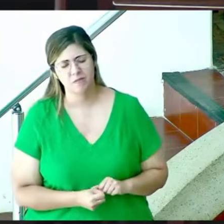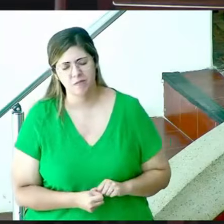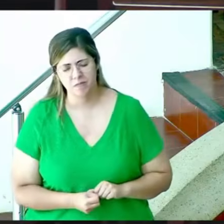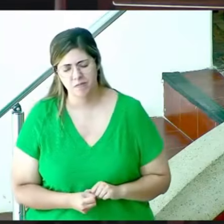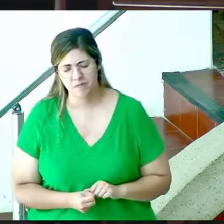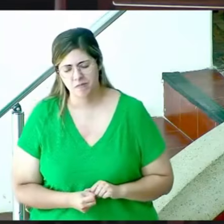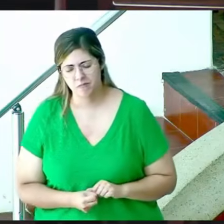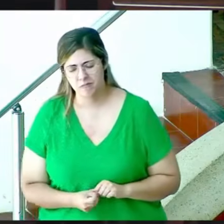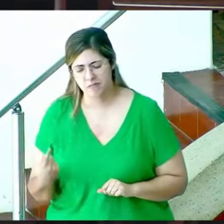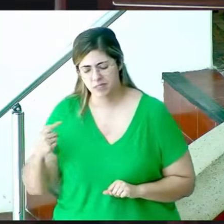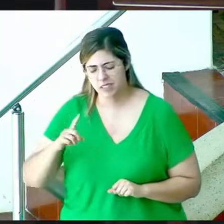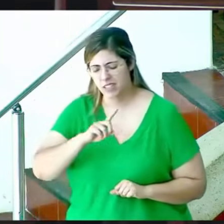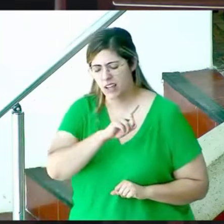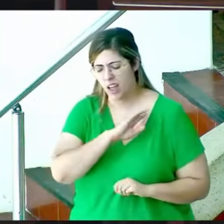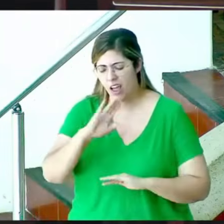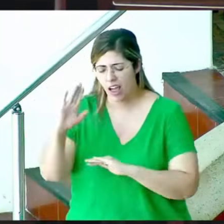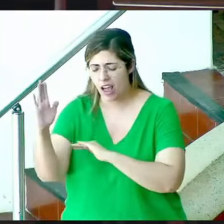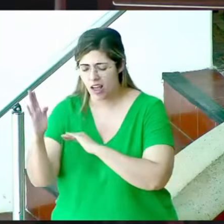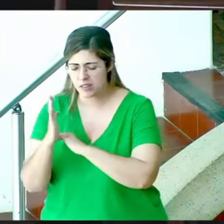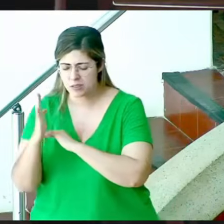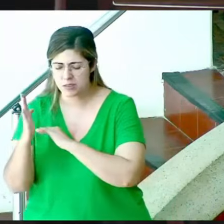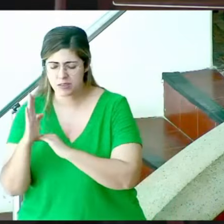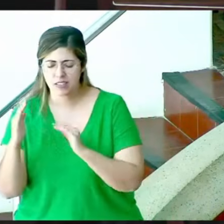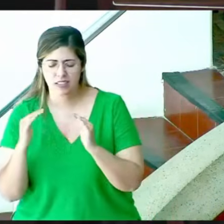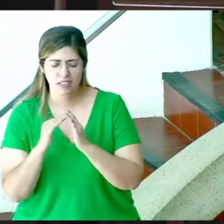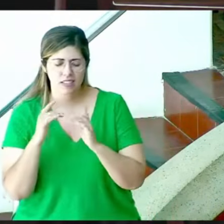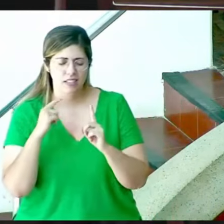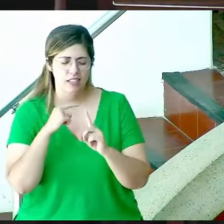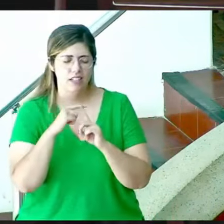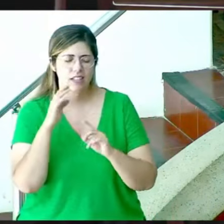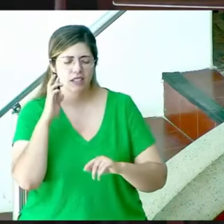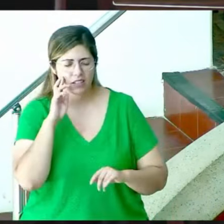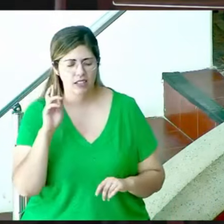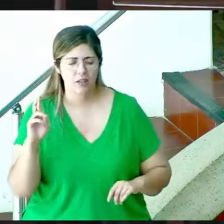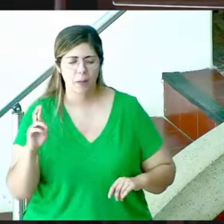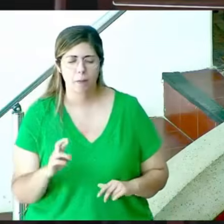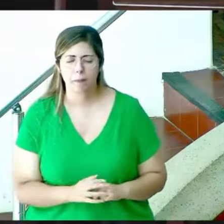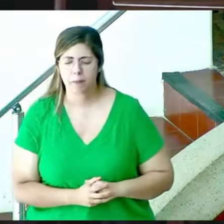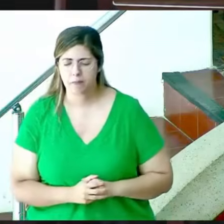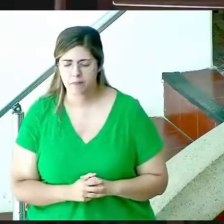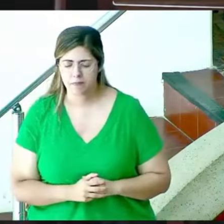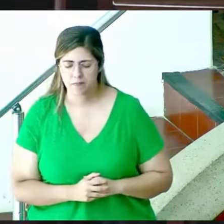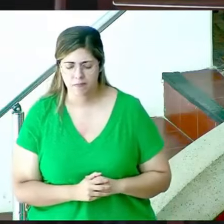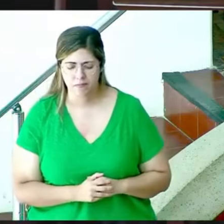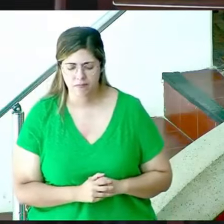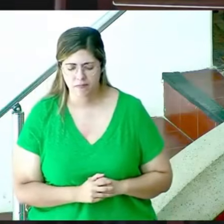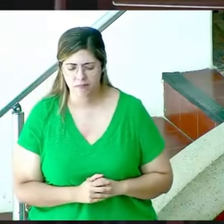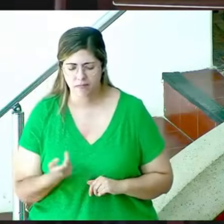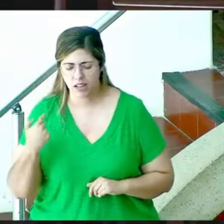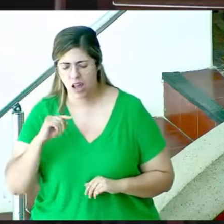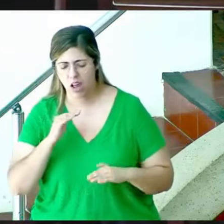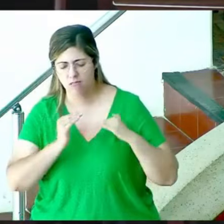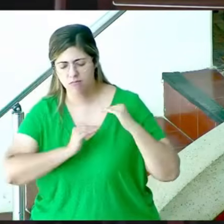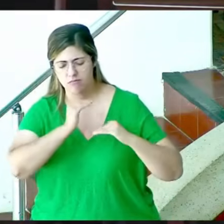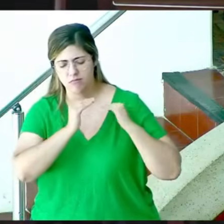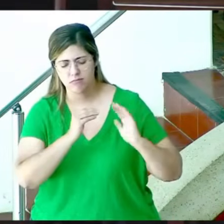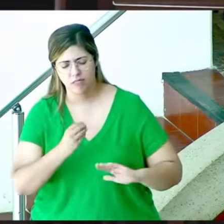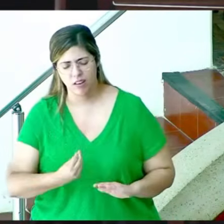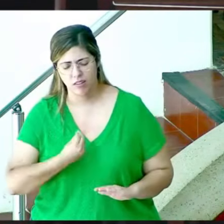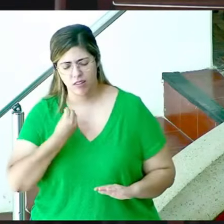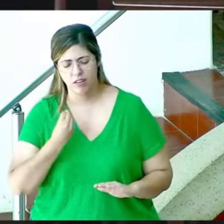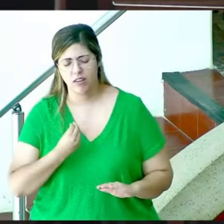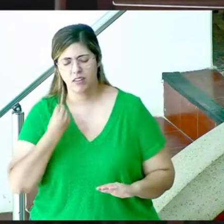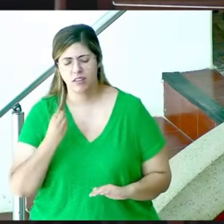ajuda-nos nisso, Senhor, ajuda-nos como igreja. Senhor, dá-nos um constante crescimento em sobriedade,